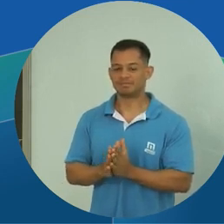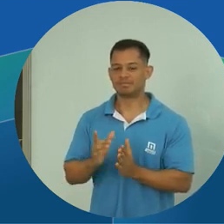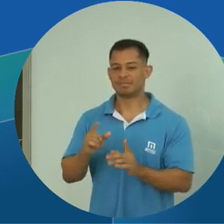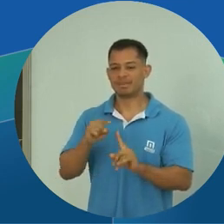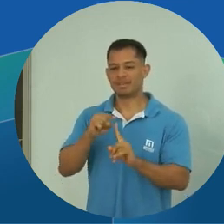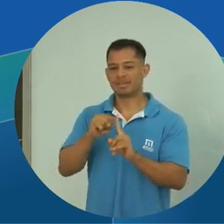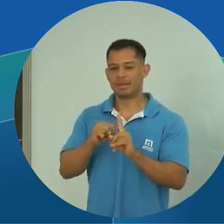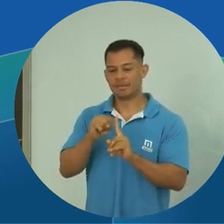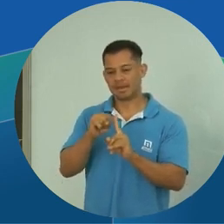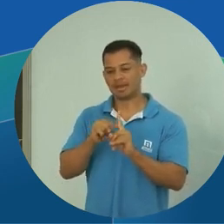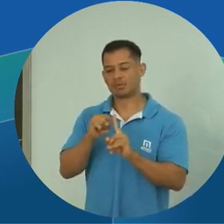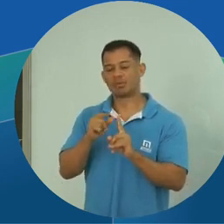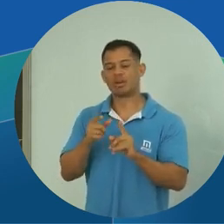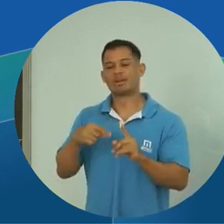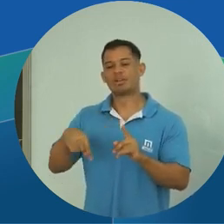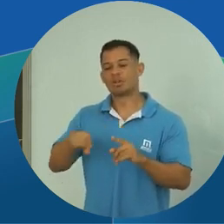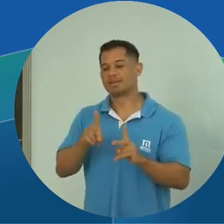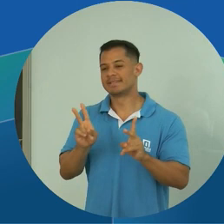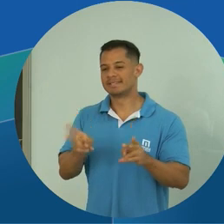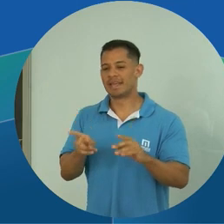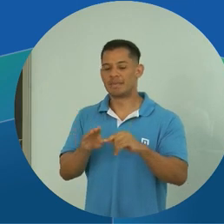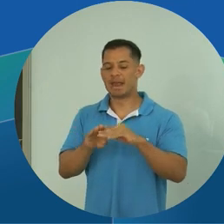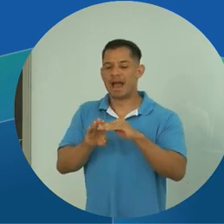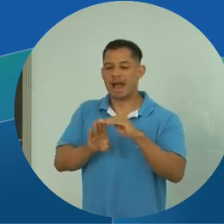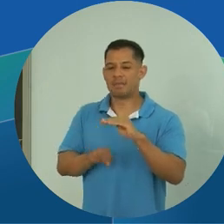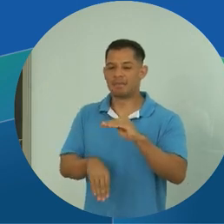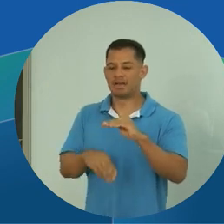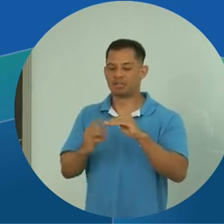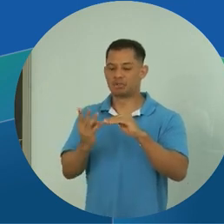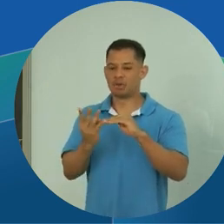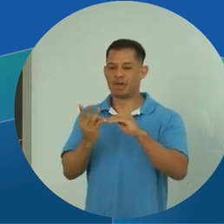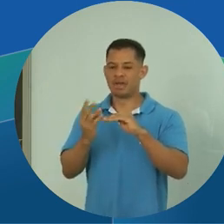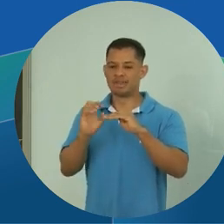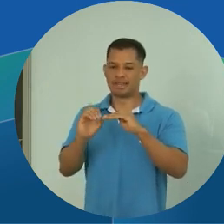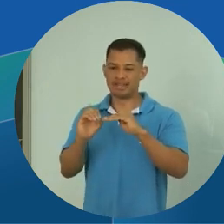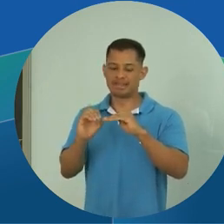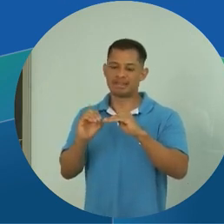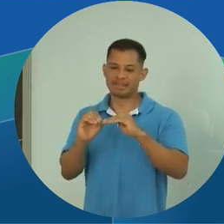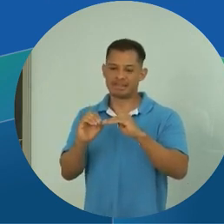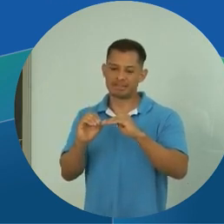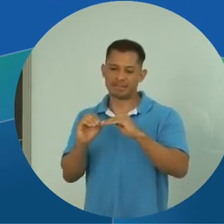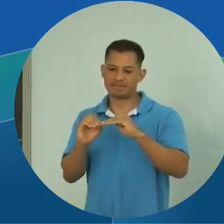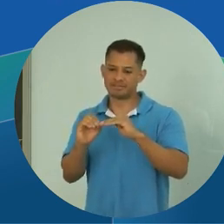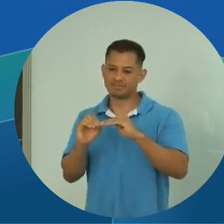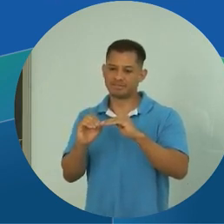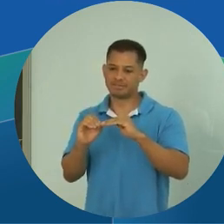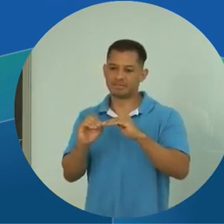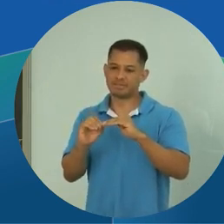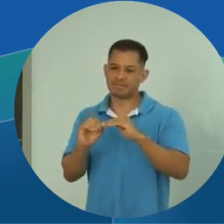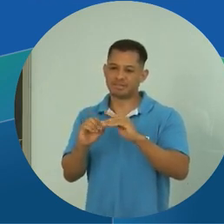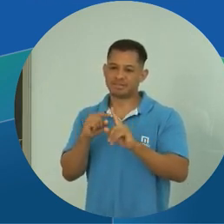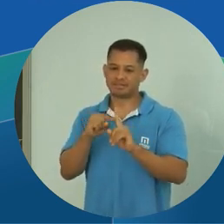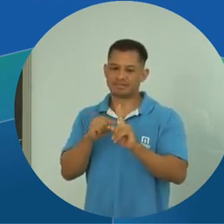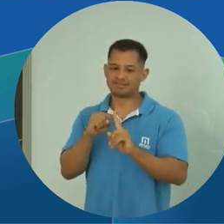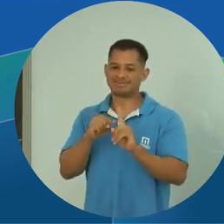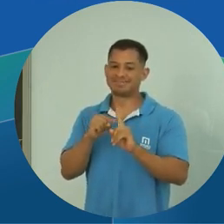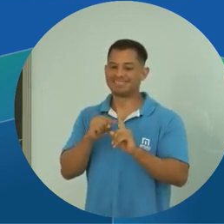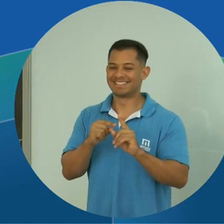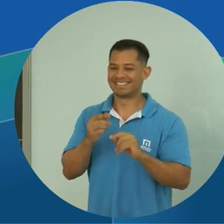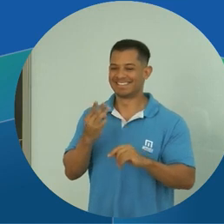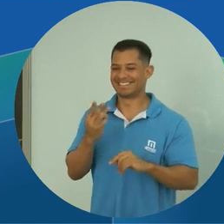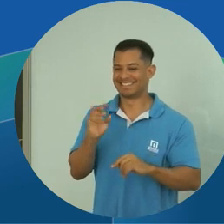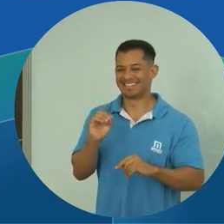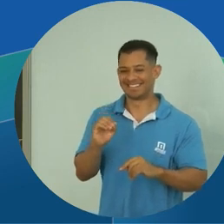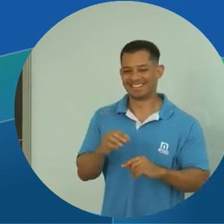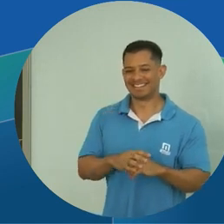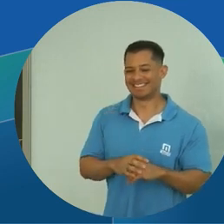abaixo aí, praticamente abaixo dos 30, aí, na média 30 graus, que é aceitável aí para